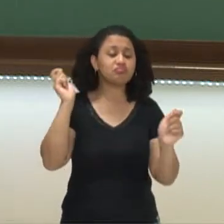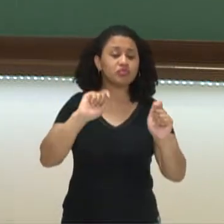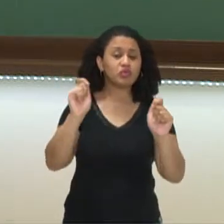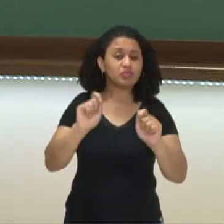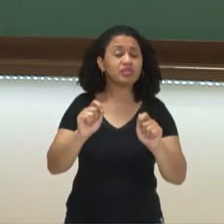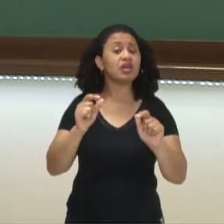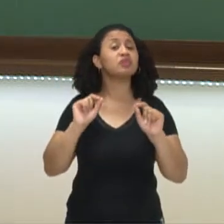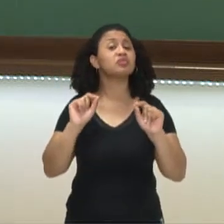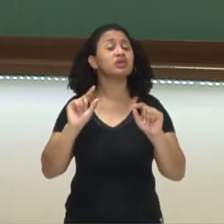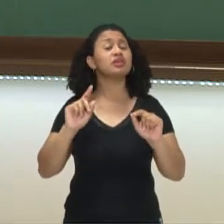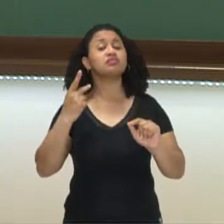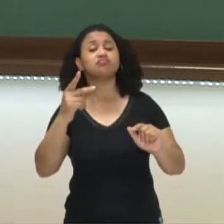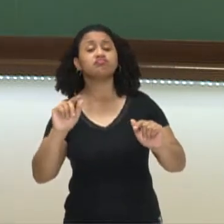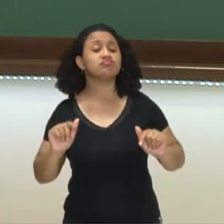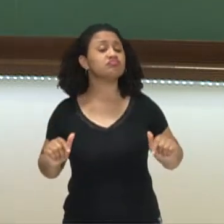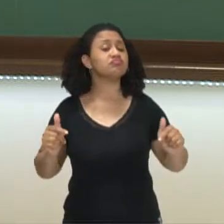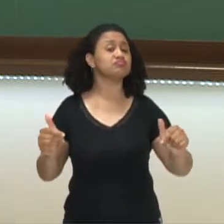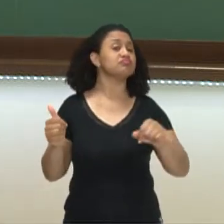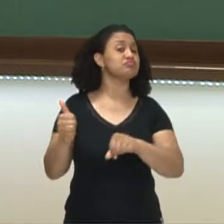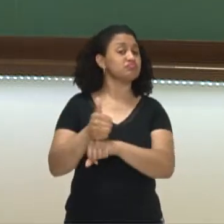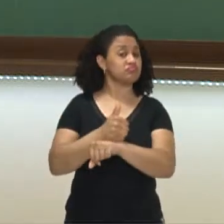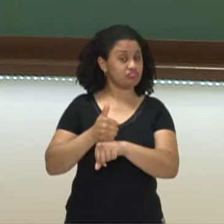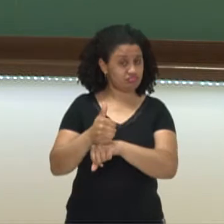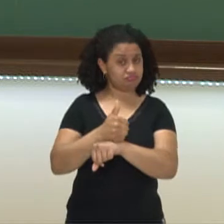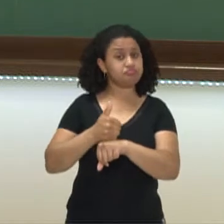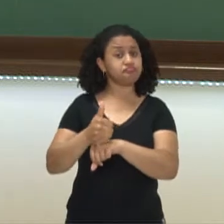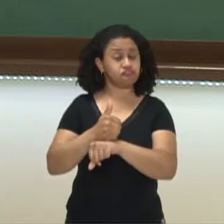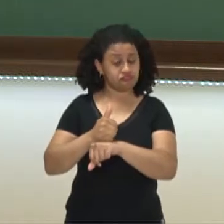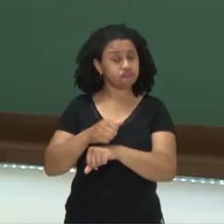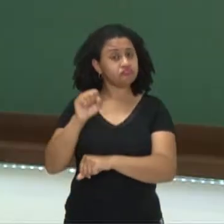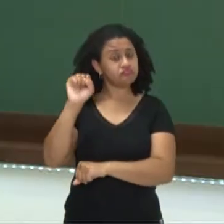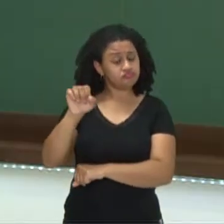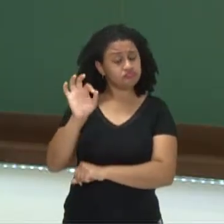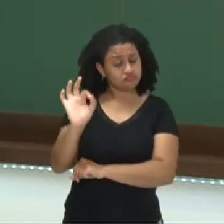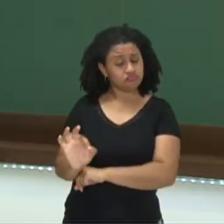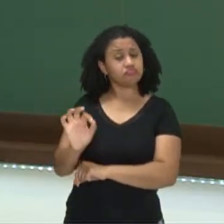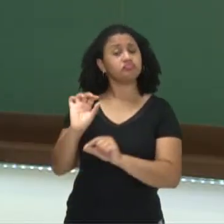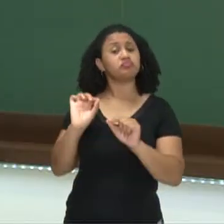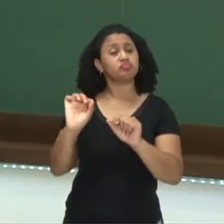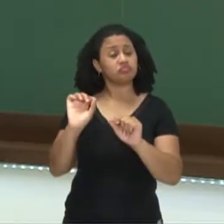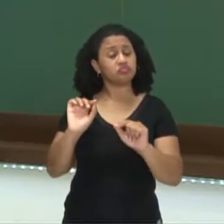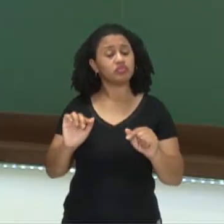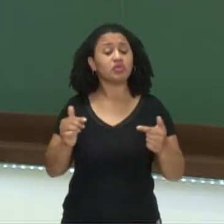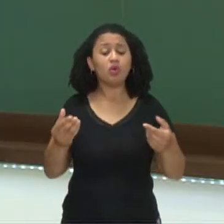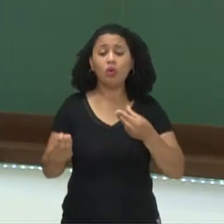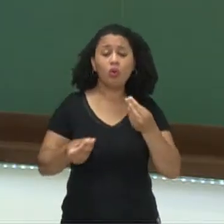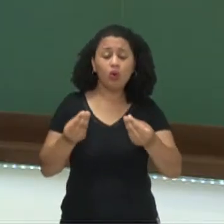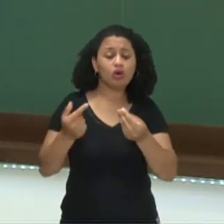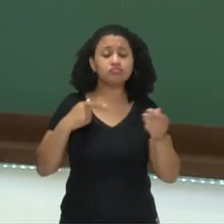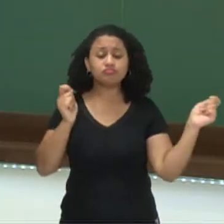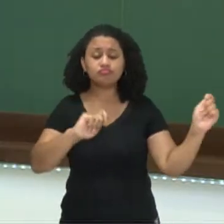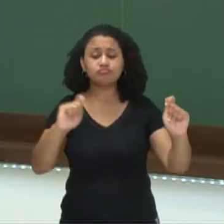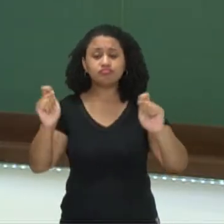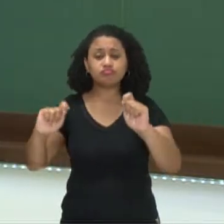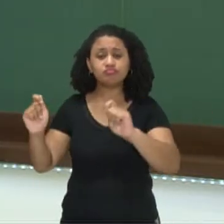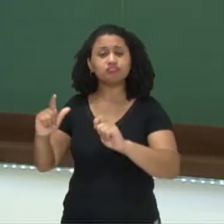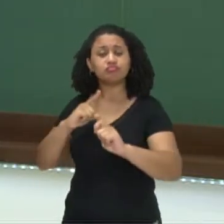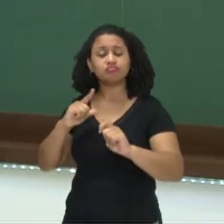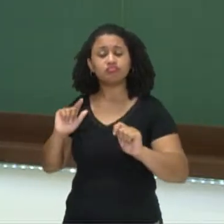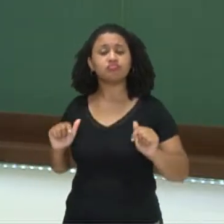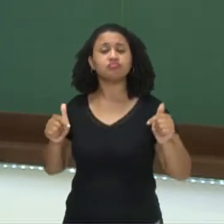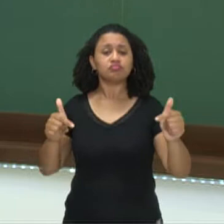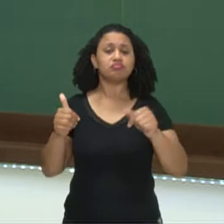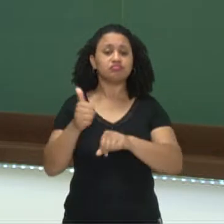sua atuação profissional. Sim, vamos começar a conversar sobre possibilidades de